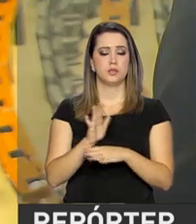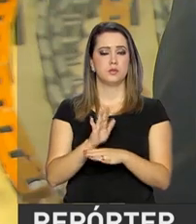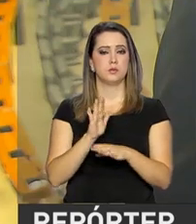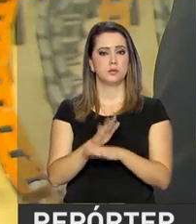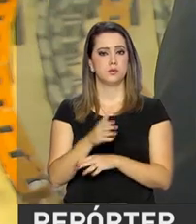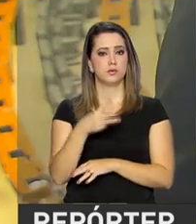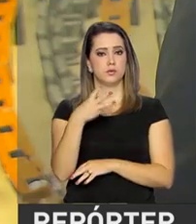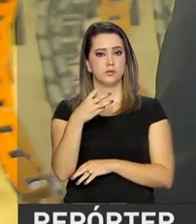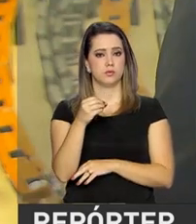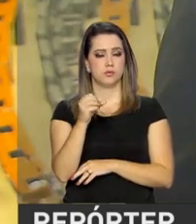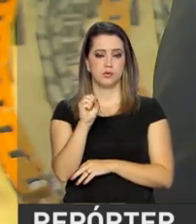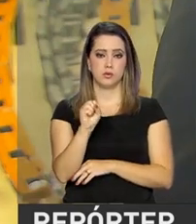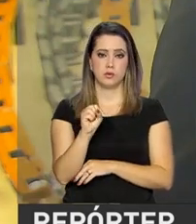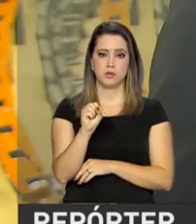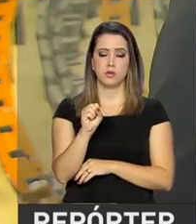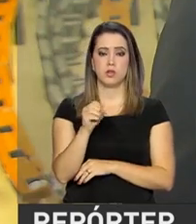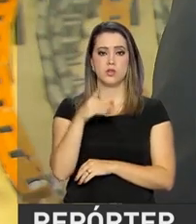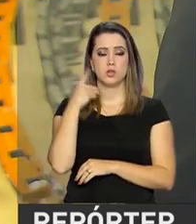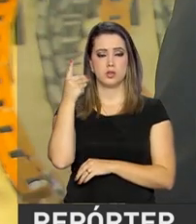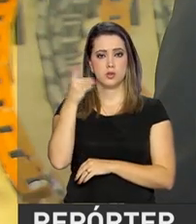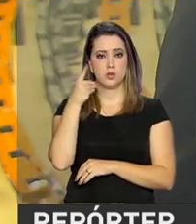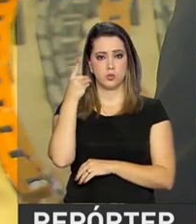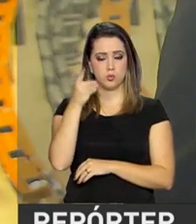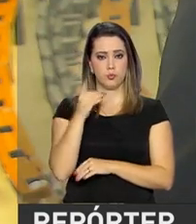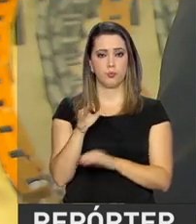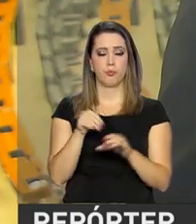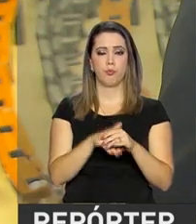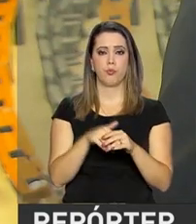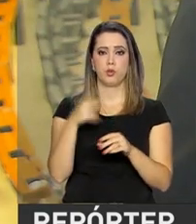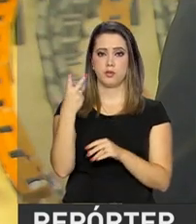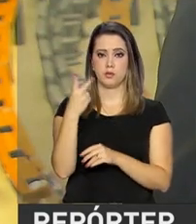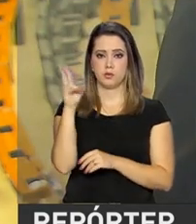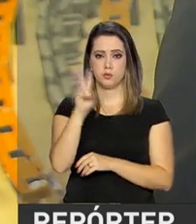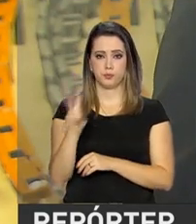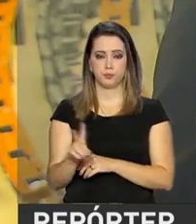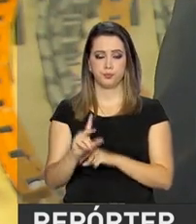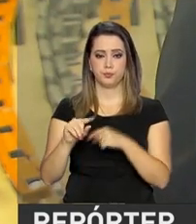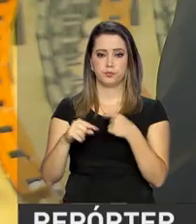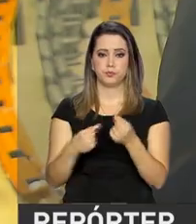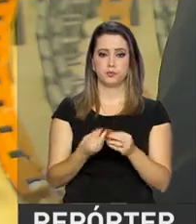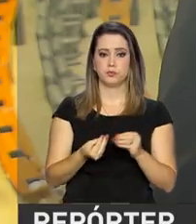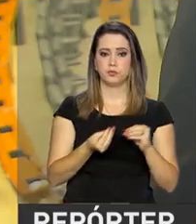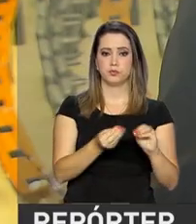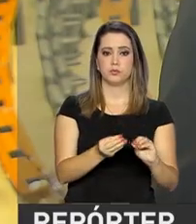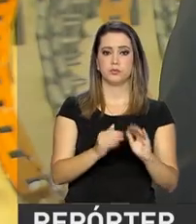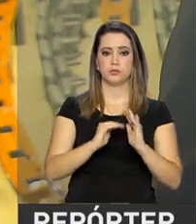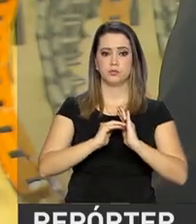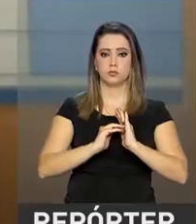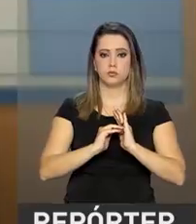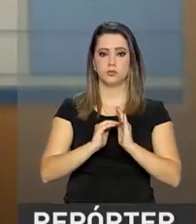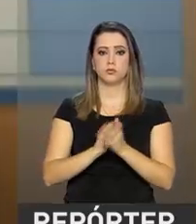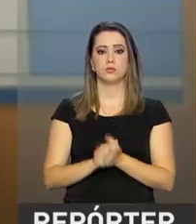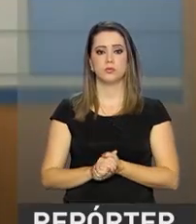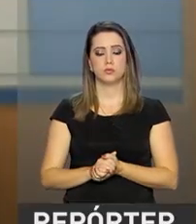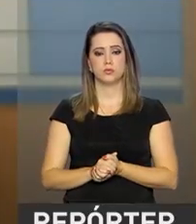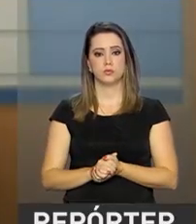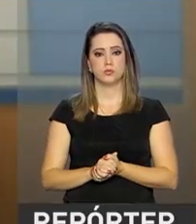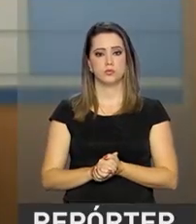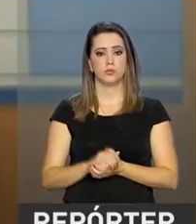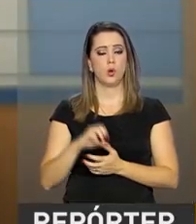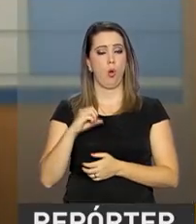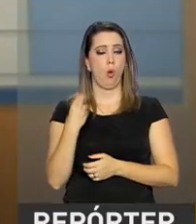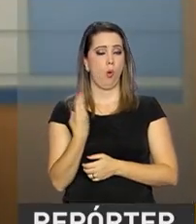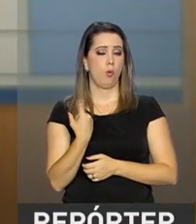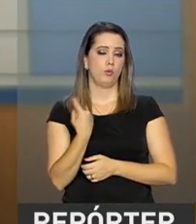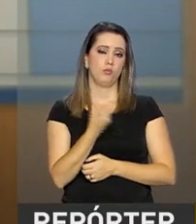mínimo 308 deputados em votação em dois turnos depois segue para análise do senado ou nós fazemos